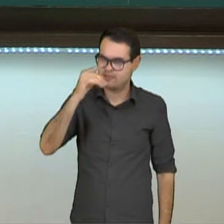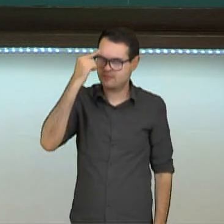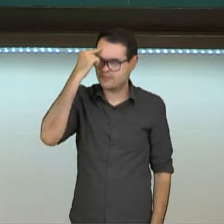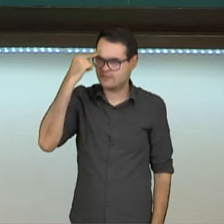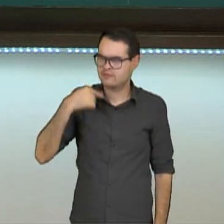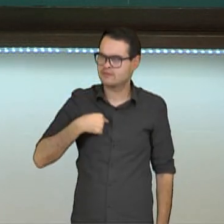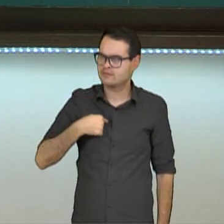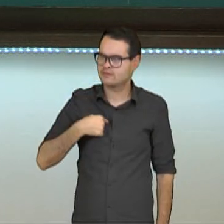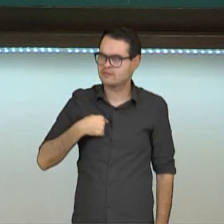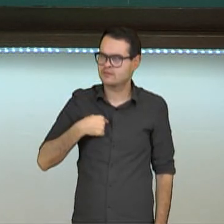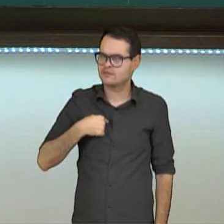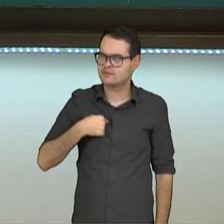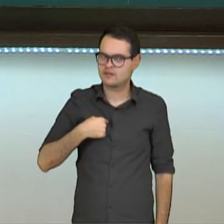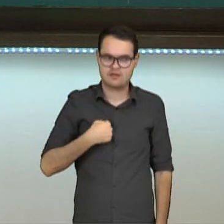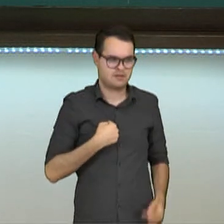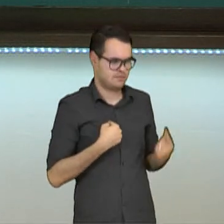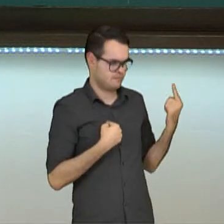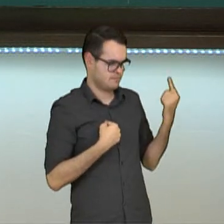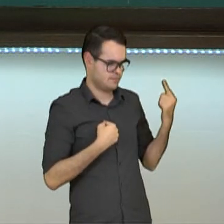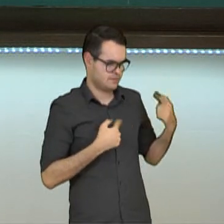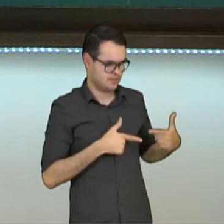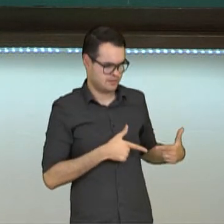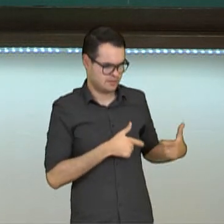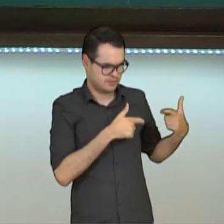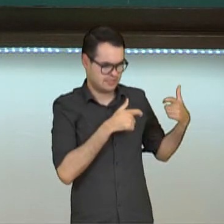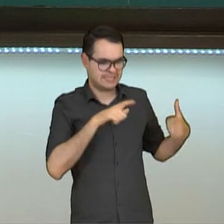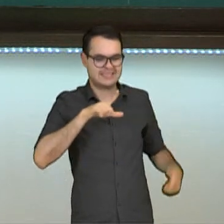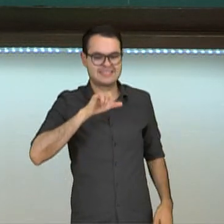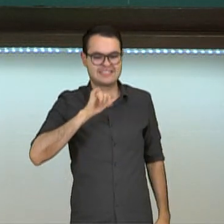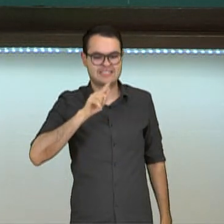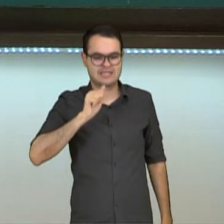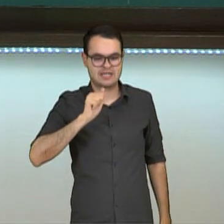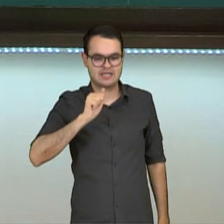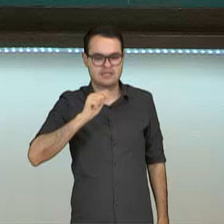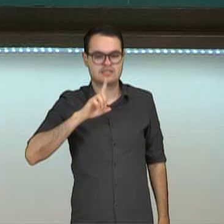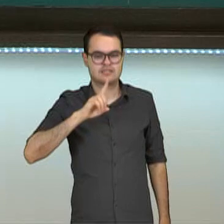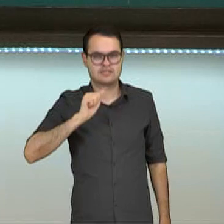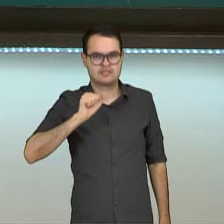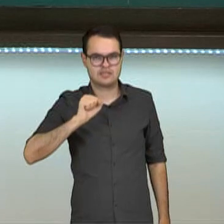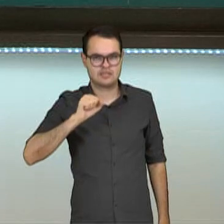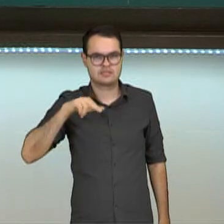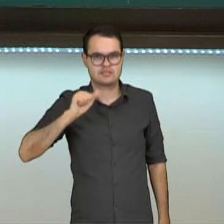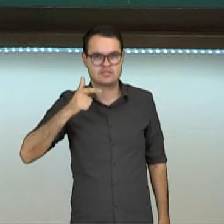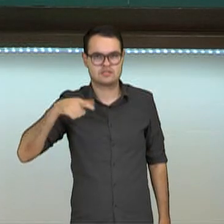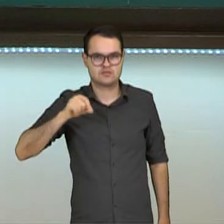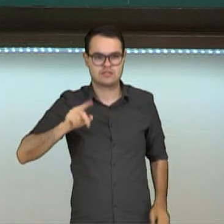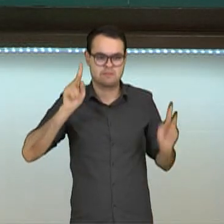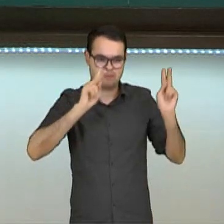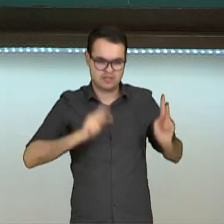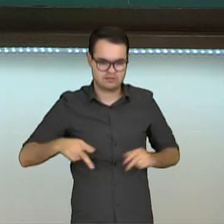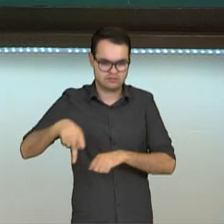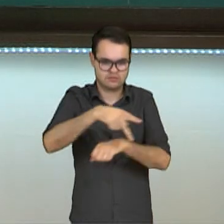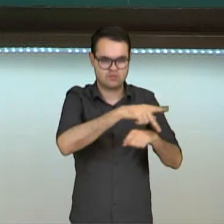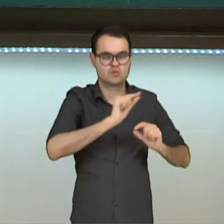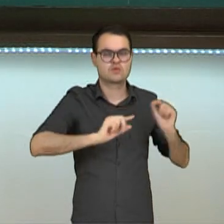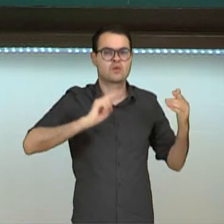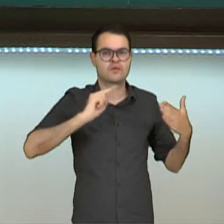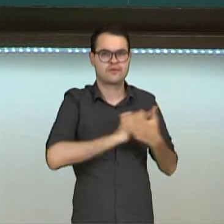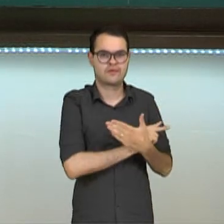comigo. Acabou a Primeira Guerra, Liga das Nações. Objetivo, paz entre as nações. Aconteceu o